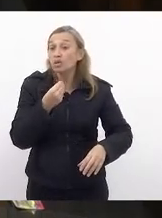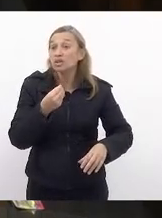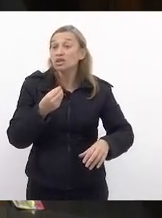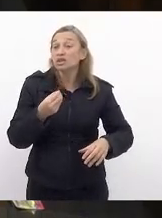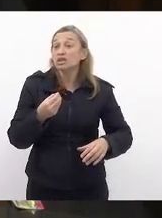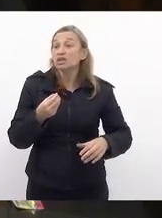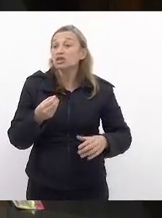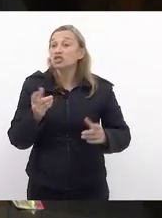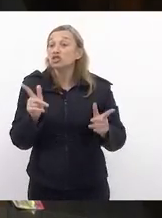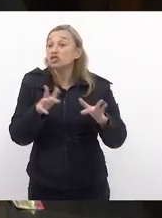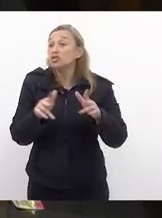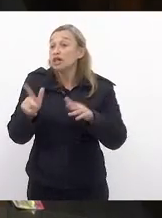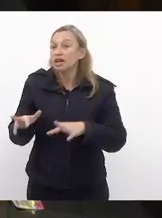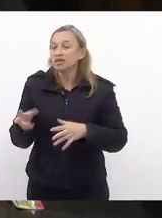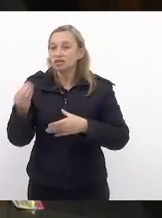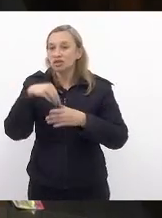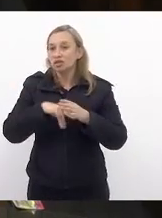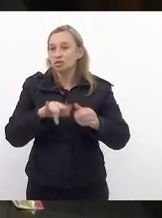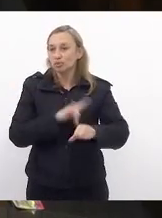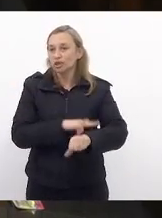sexo diferente